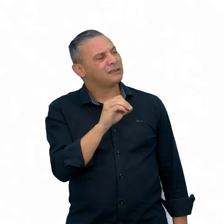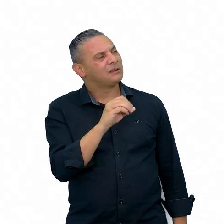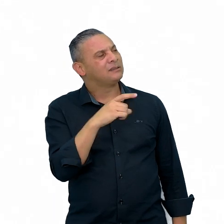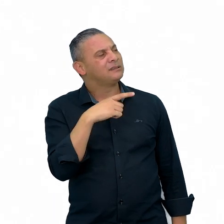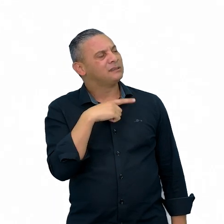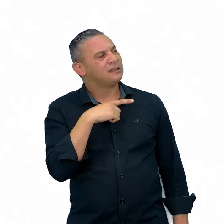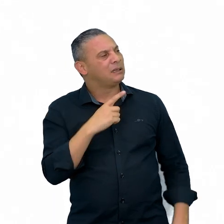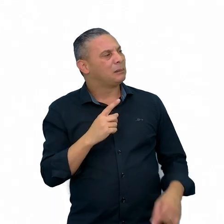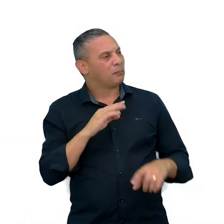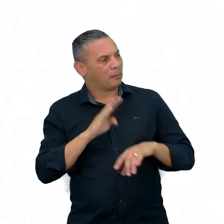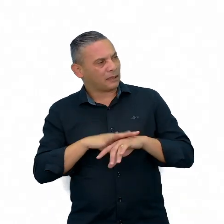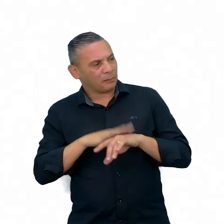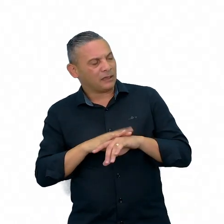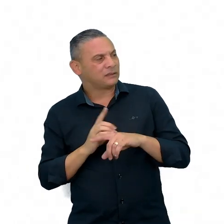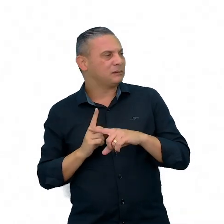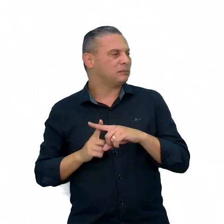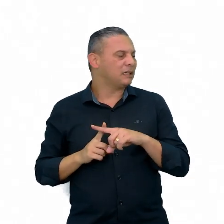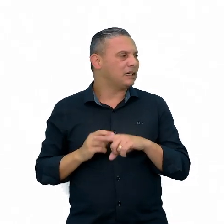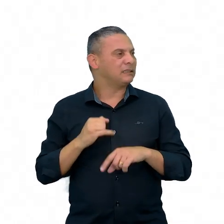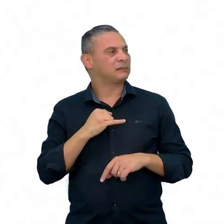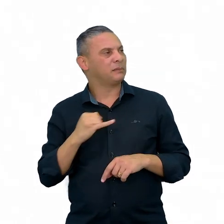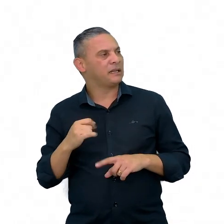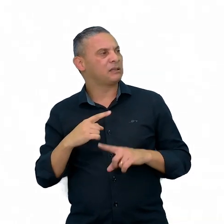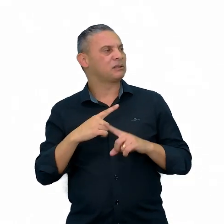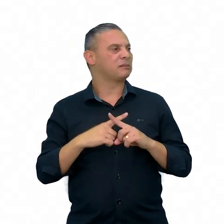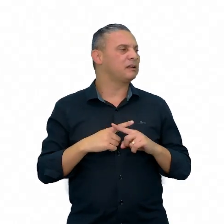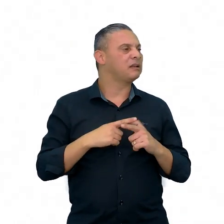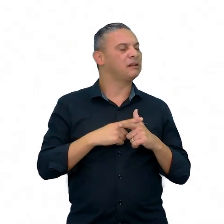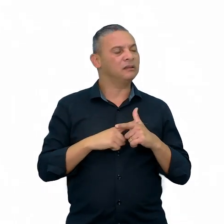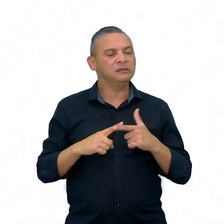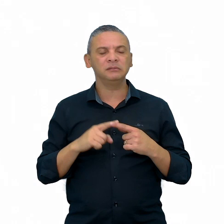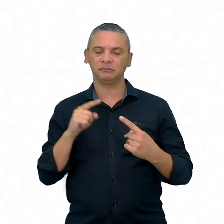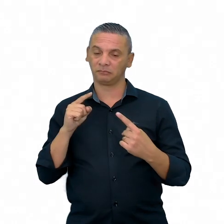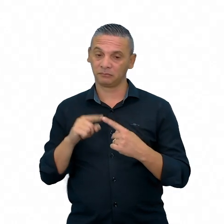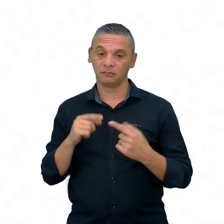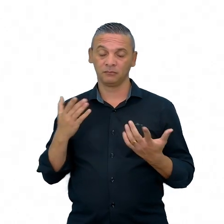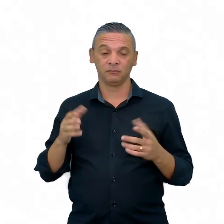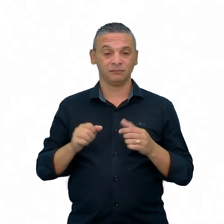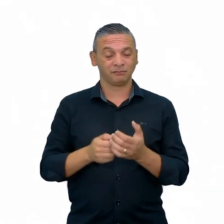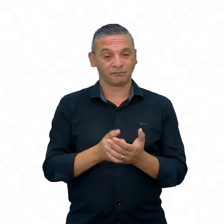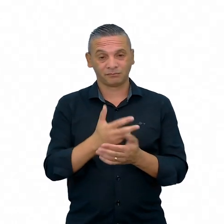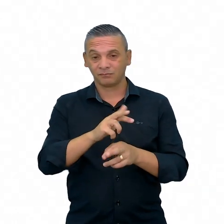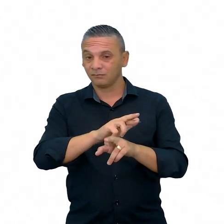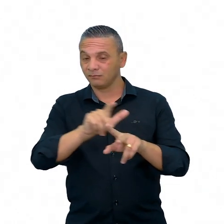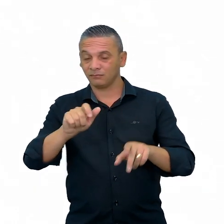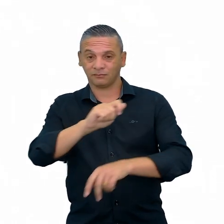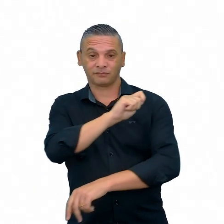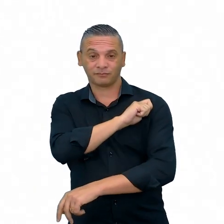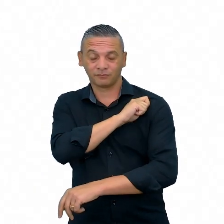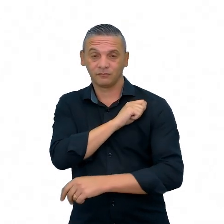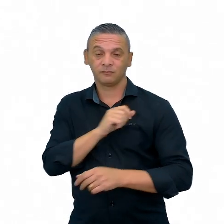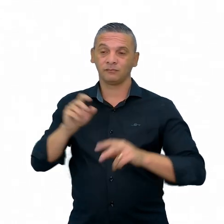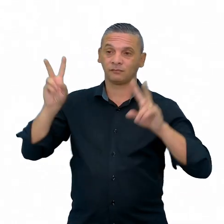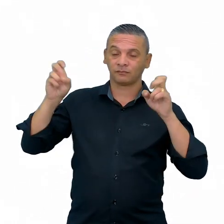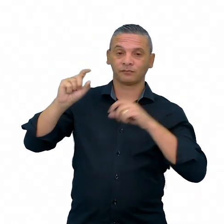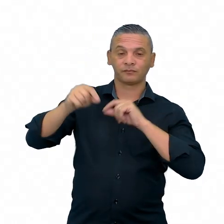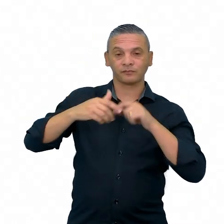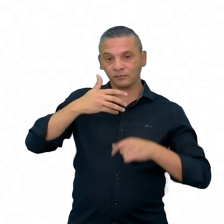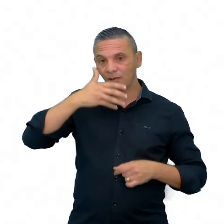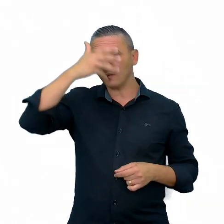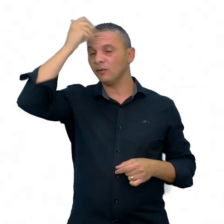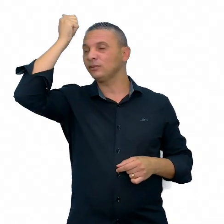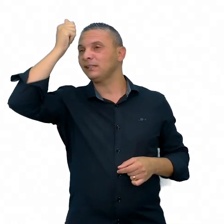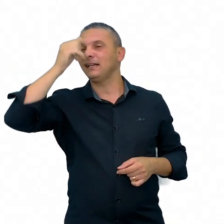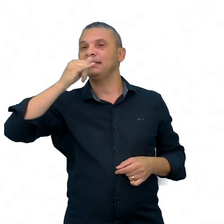uma operação matemática, mas também nós podemos ampliar esse repertório do aluno com assuntos envolvendo a velocidade